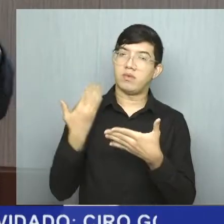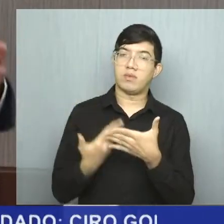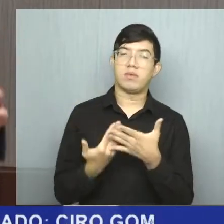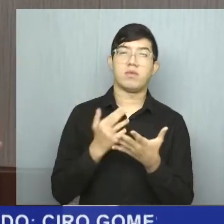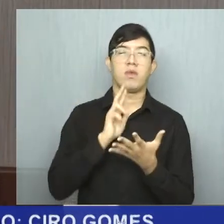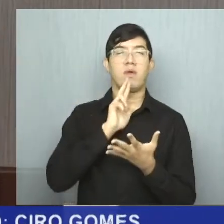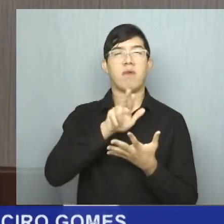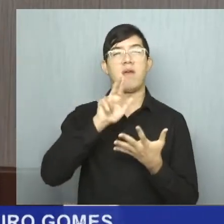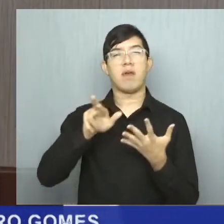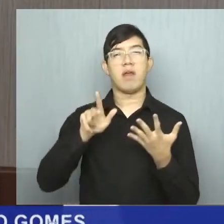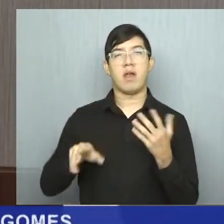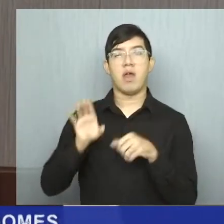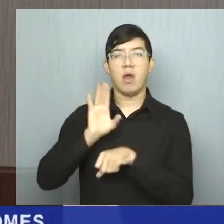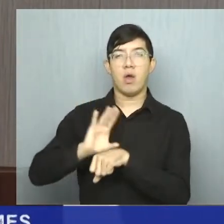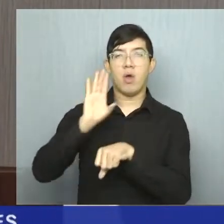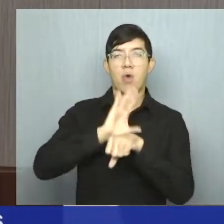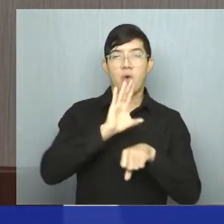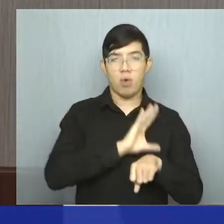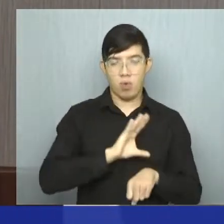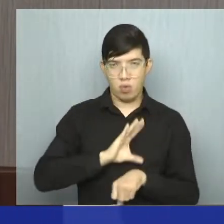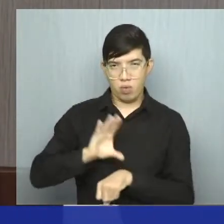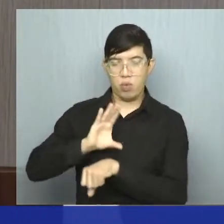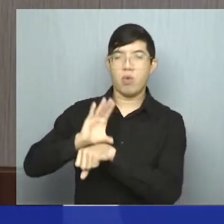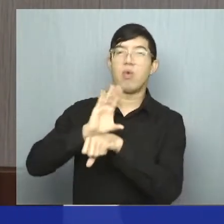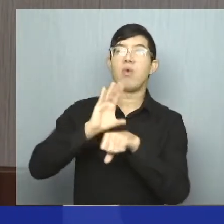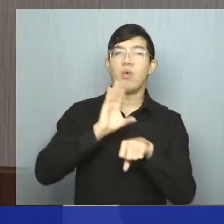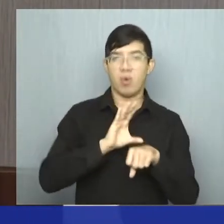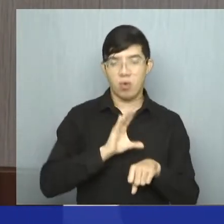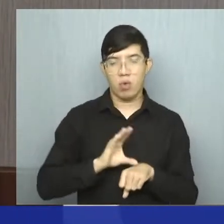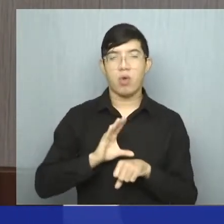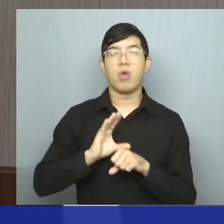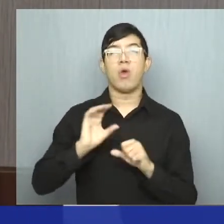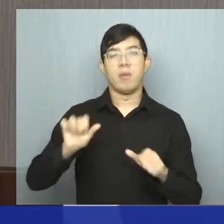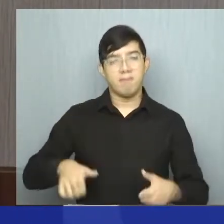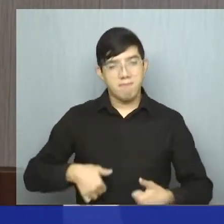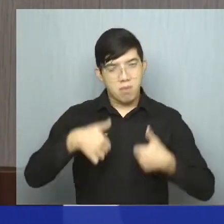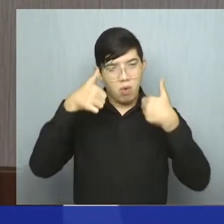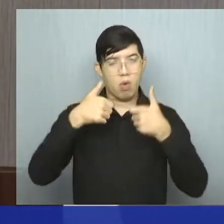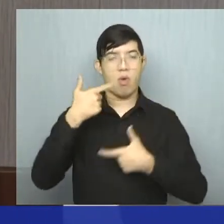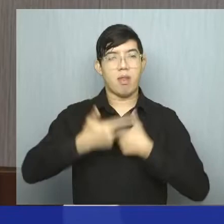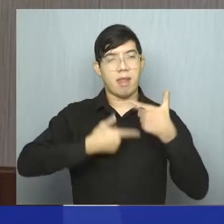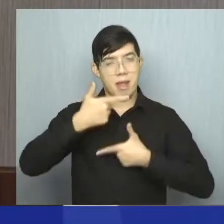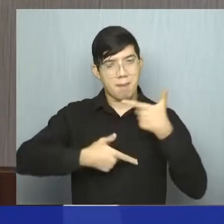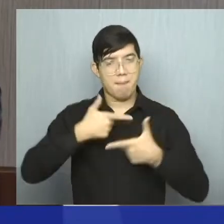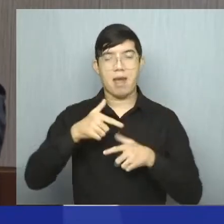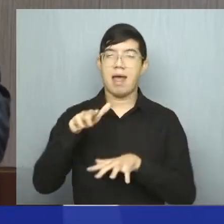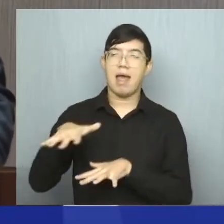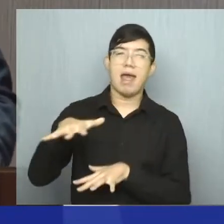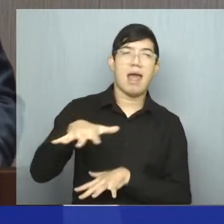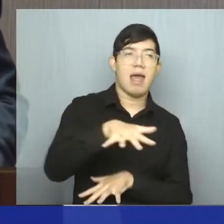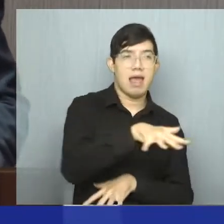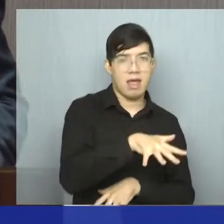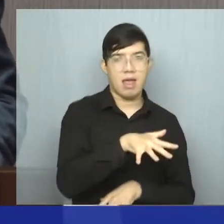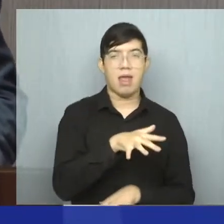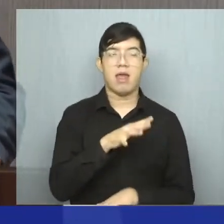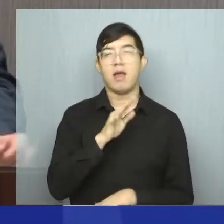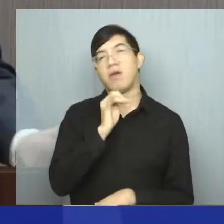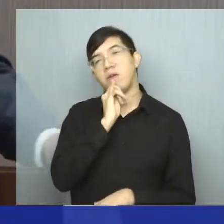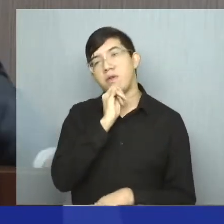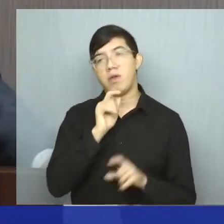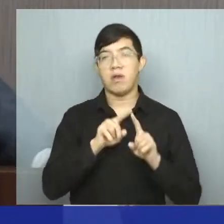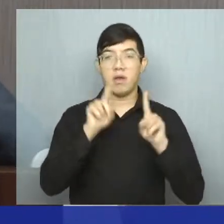diversos cursos de atividades para aprimorar o trabalho de diversos setores, dentre eles, o